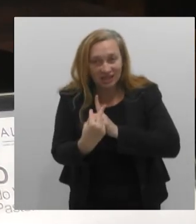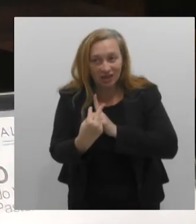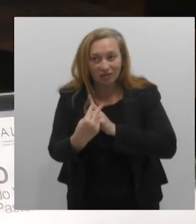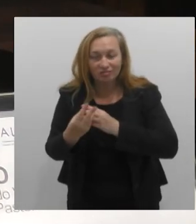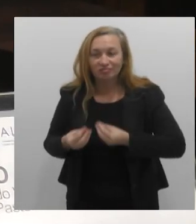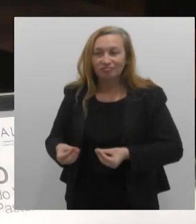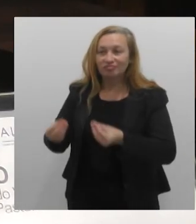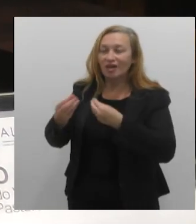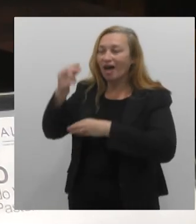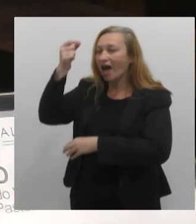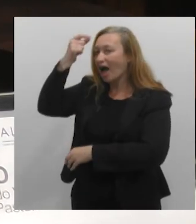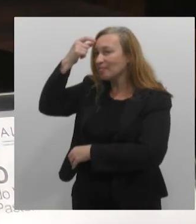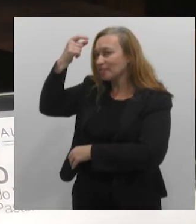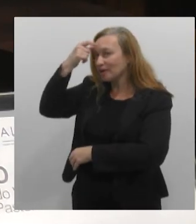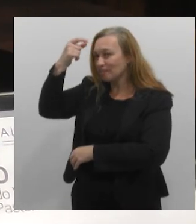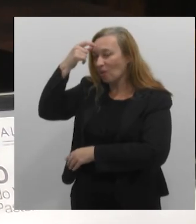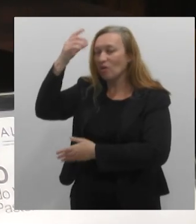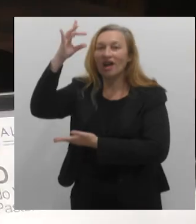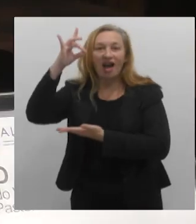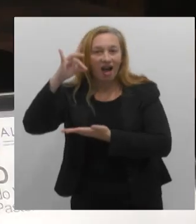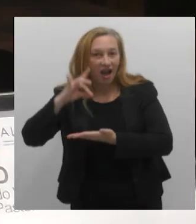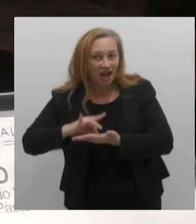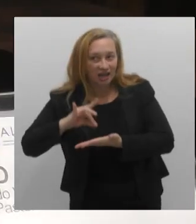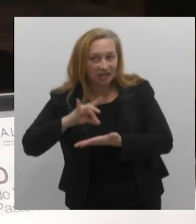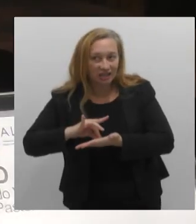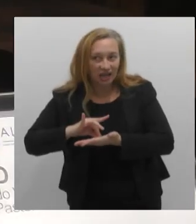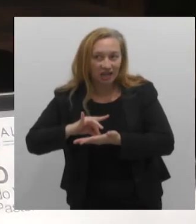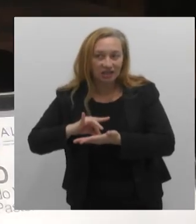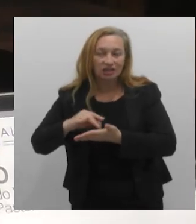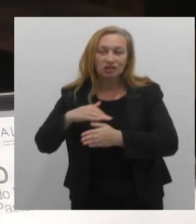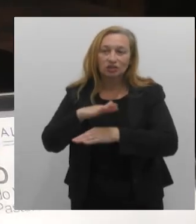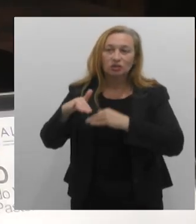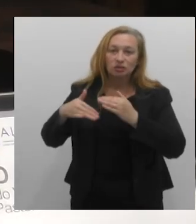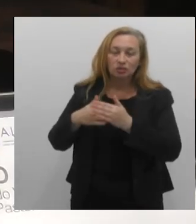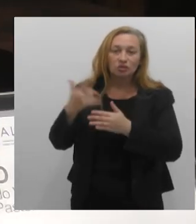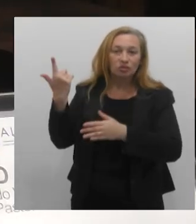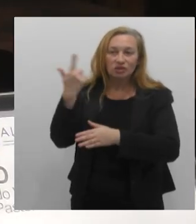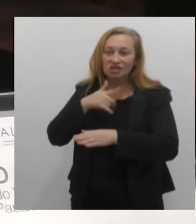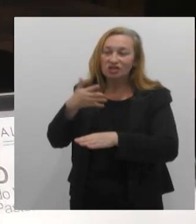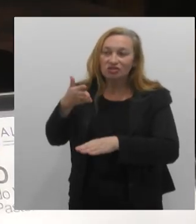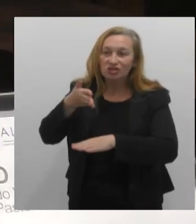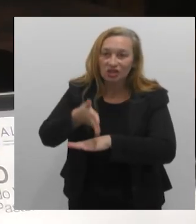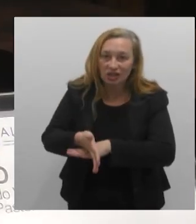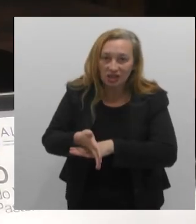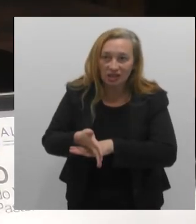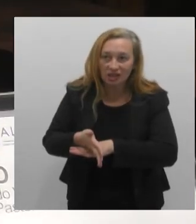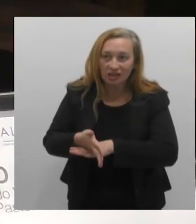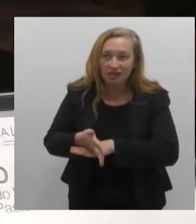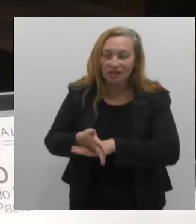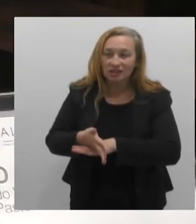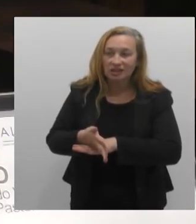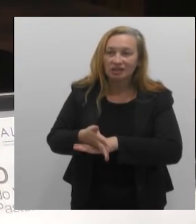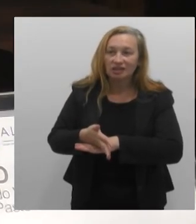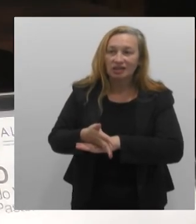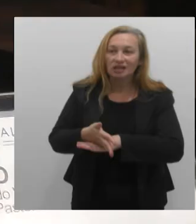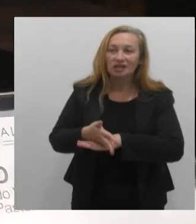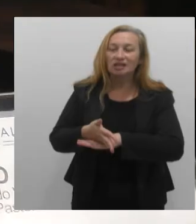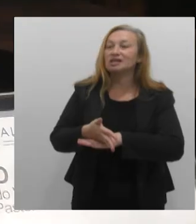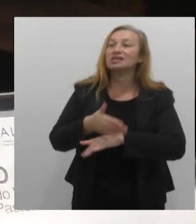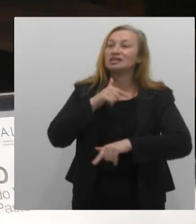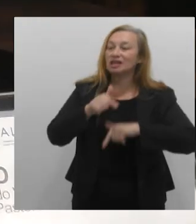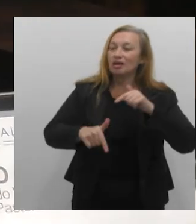à memória a realidade daqueles que aqui chegaram, fazendo desta prelazia,